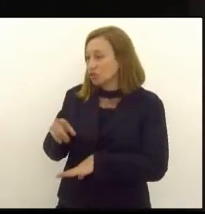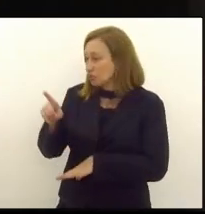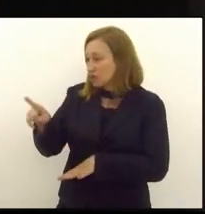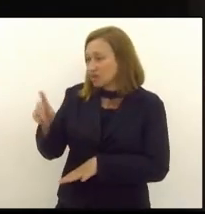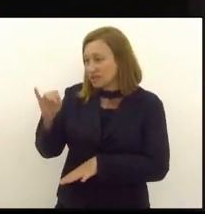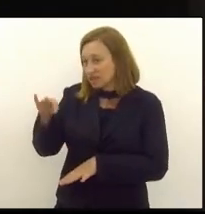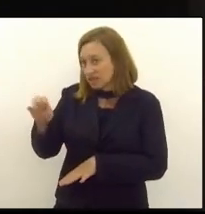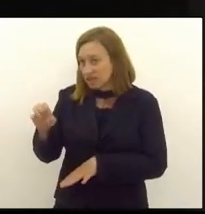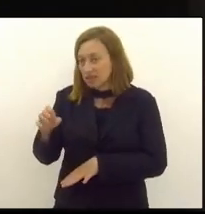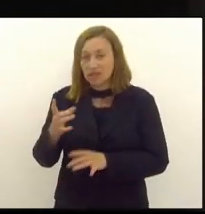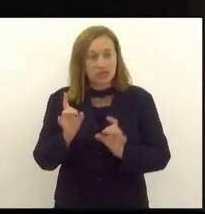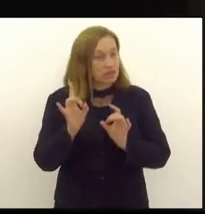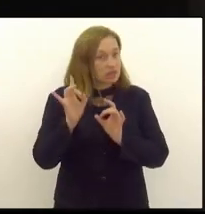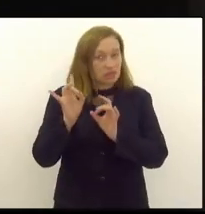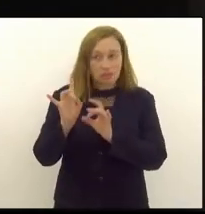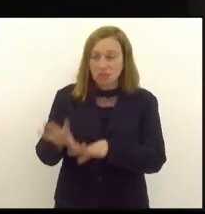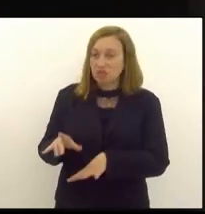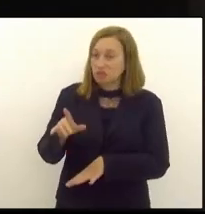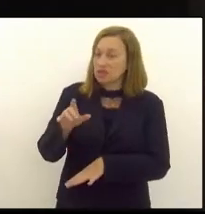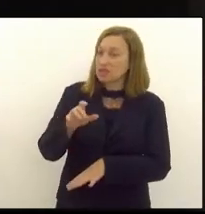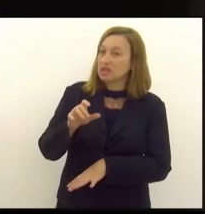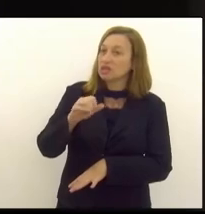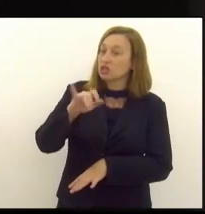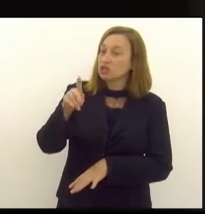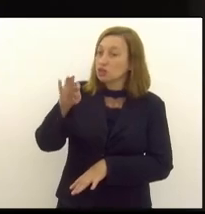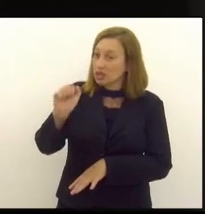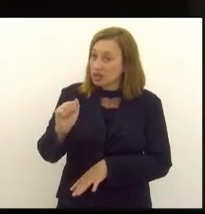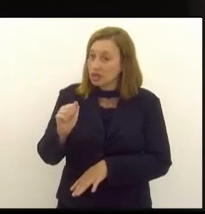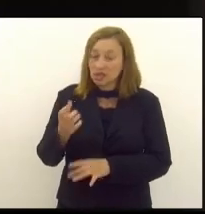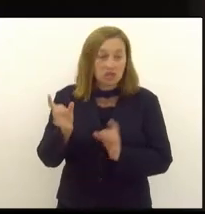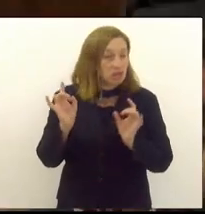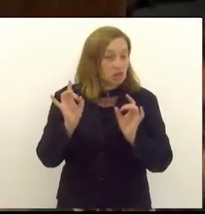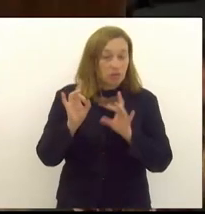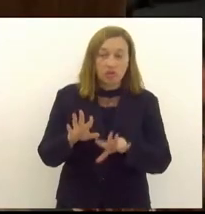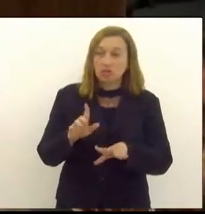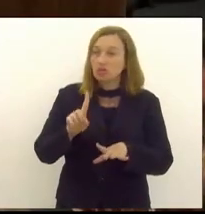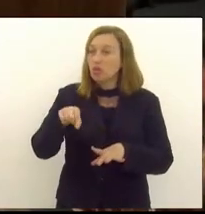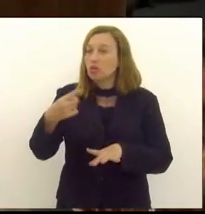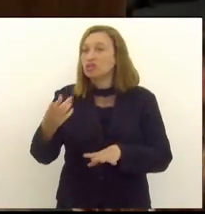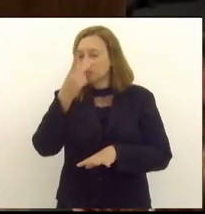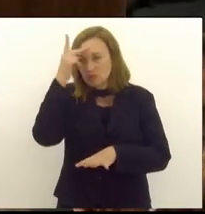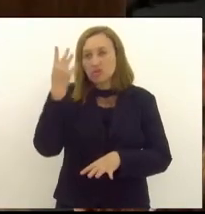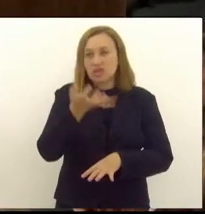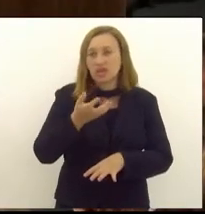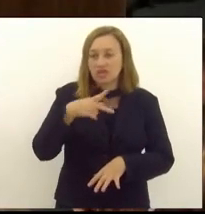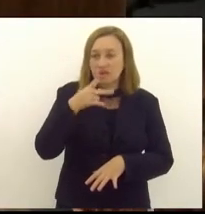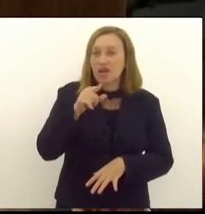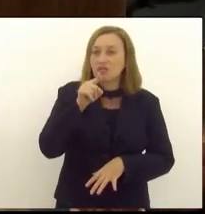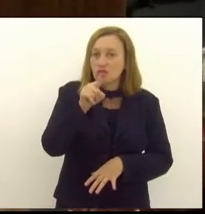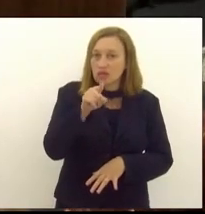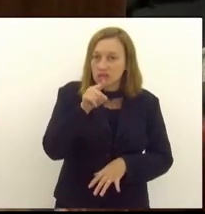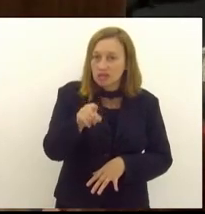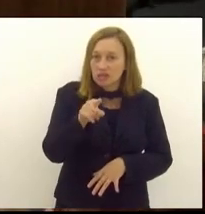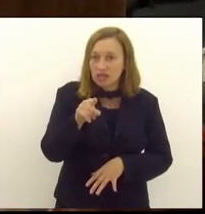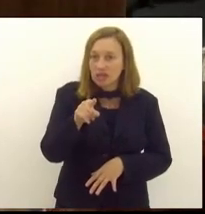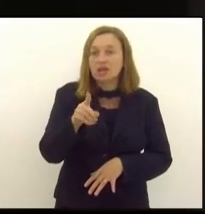abro mão de você, Juliane também, que vem aí, não abro mão de muitas outras pessoas, e quero dizer, você vai ter, deputado,